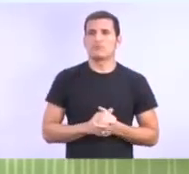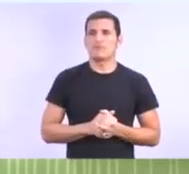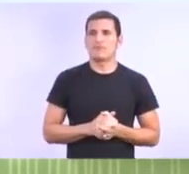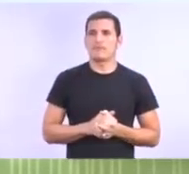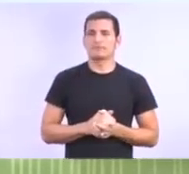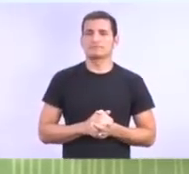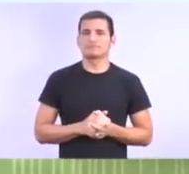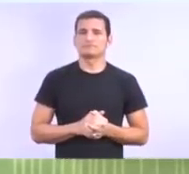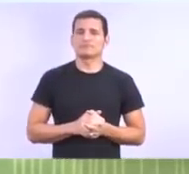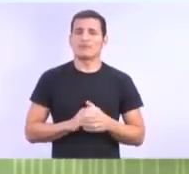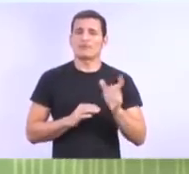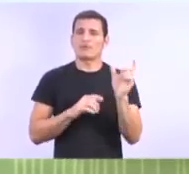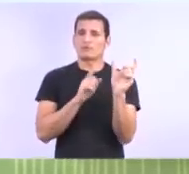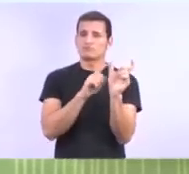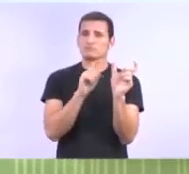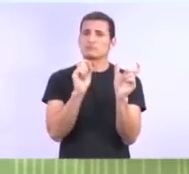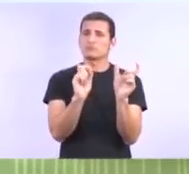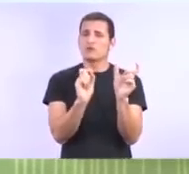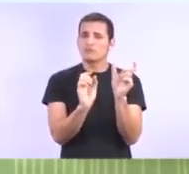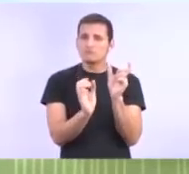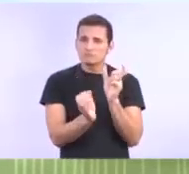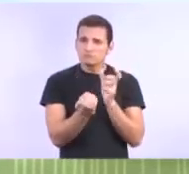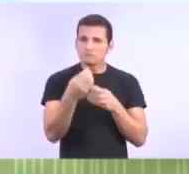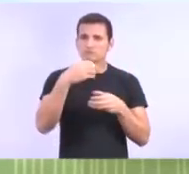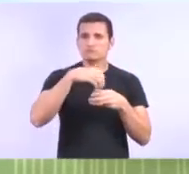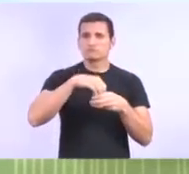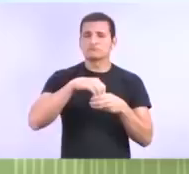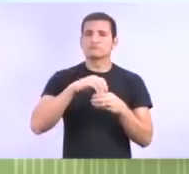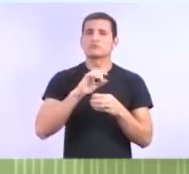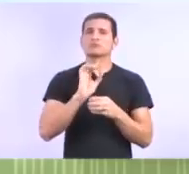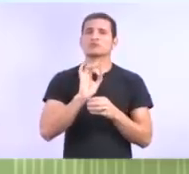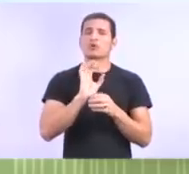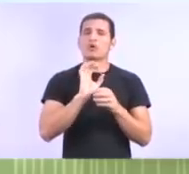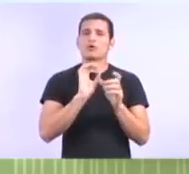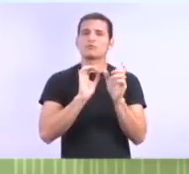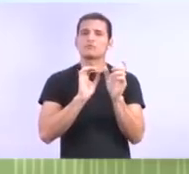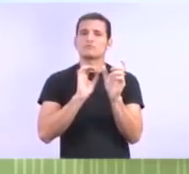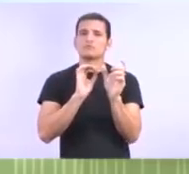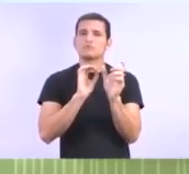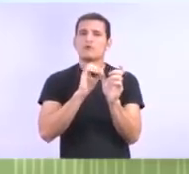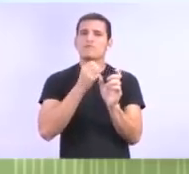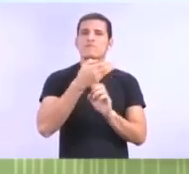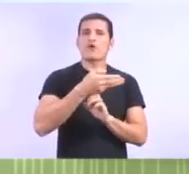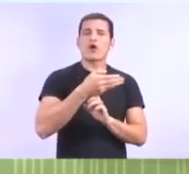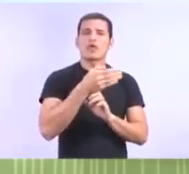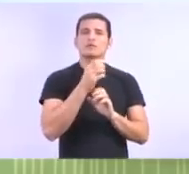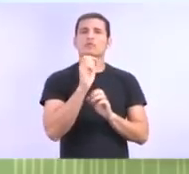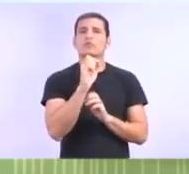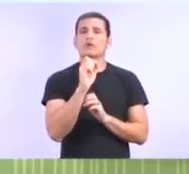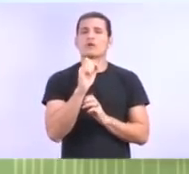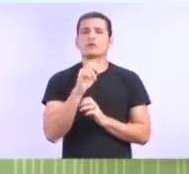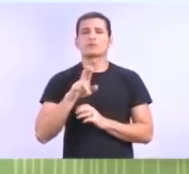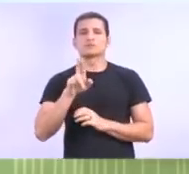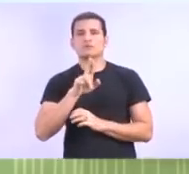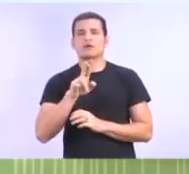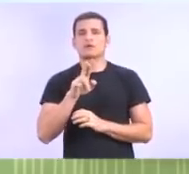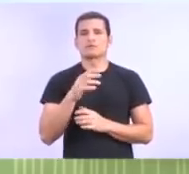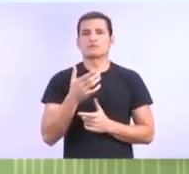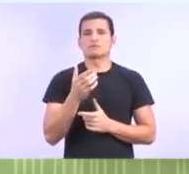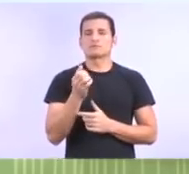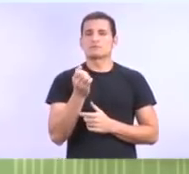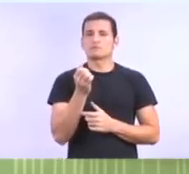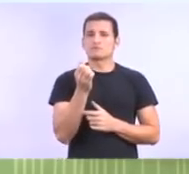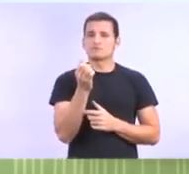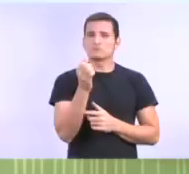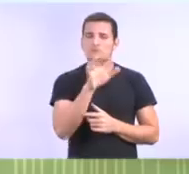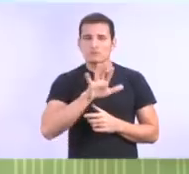funcionalidade encapsulou numa caixa preta e só disponibilizou para fora o que realmente a gente vai usar, quer dizer, uma interface de comunicação com